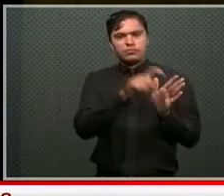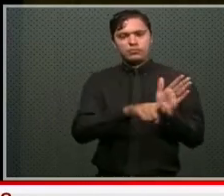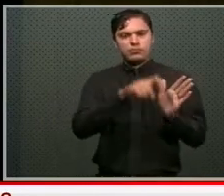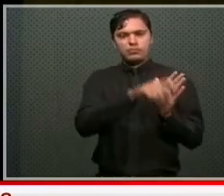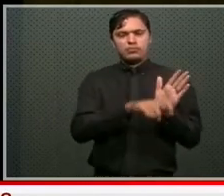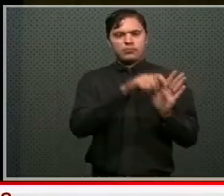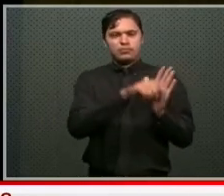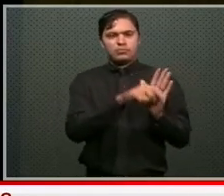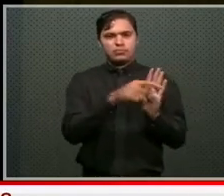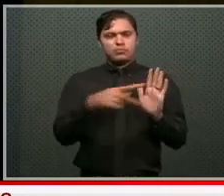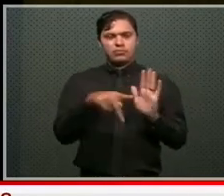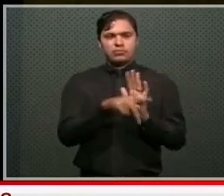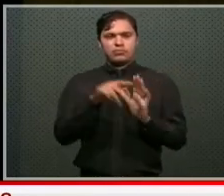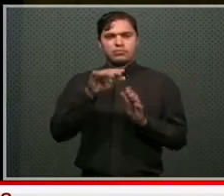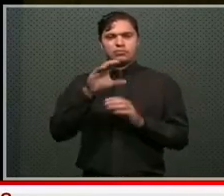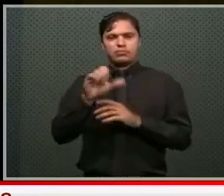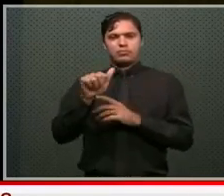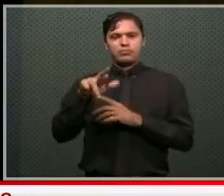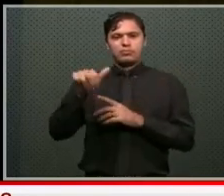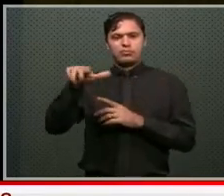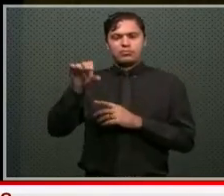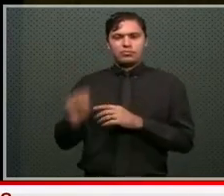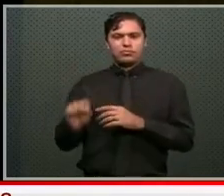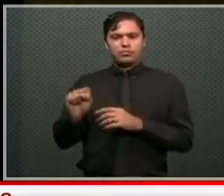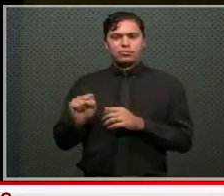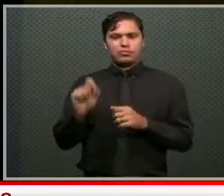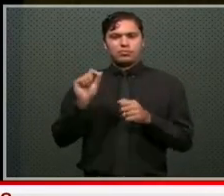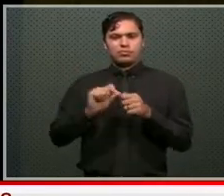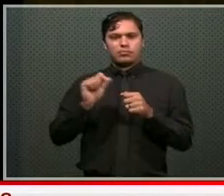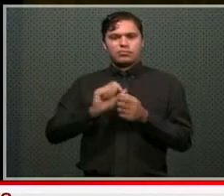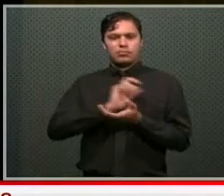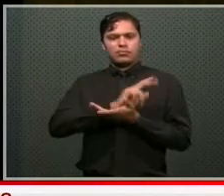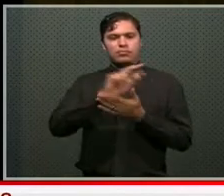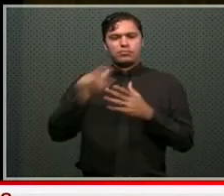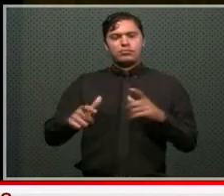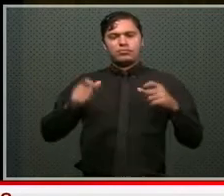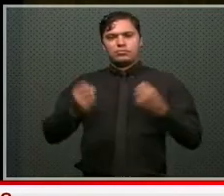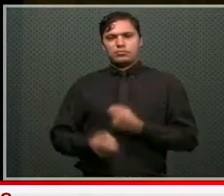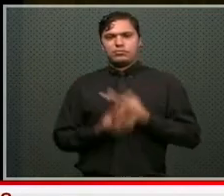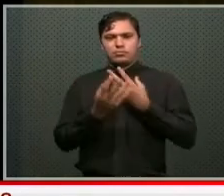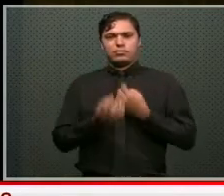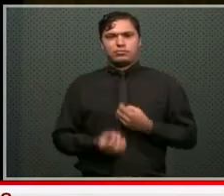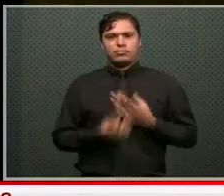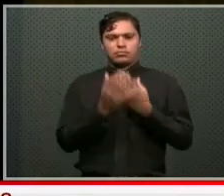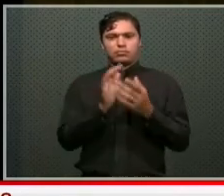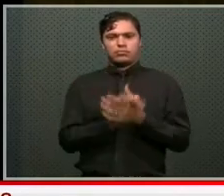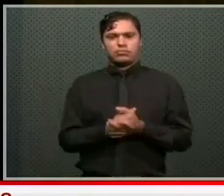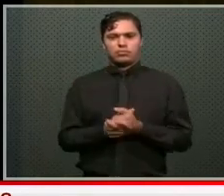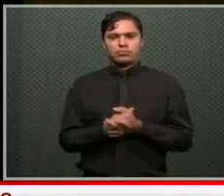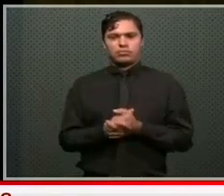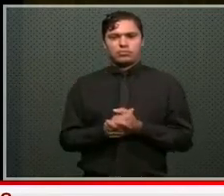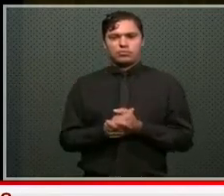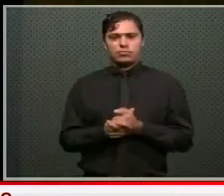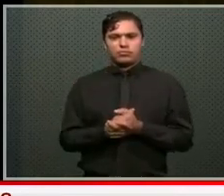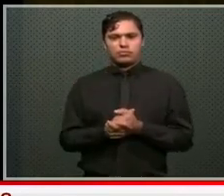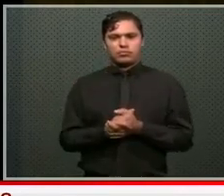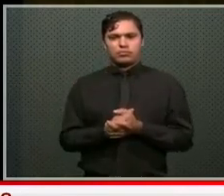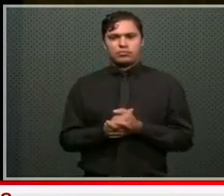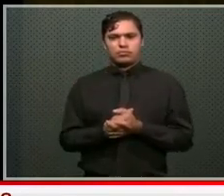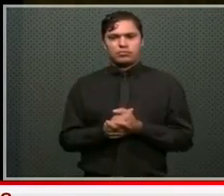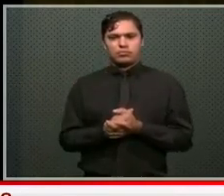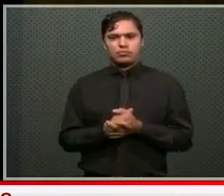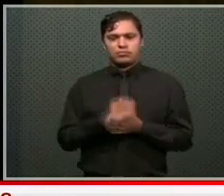Ministro Carlos coloca em todas as suas manifestações foi bem foi bem é ter sido pelo